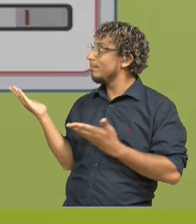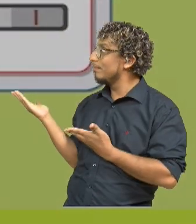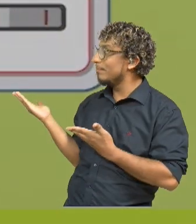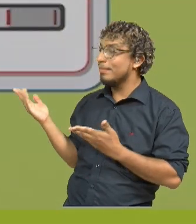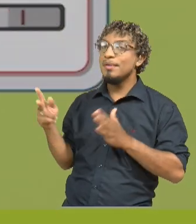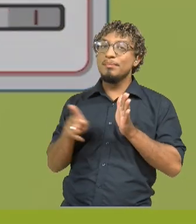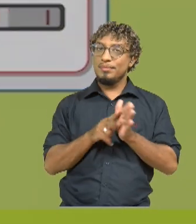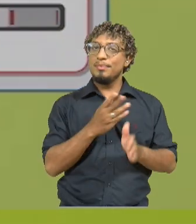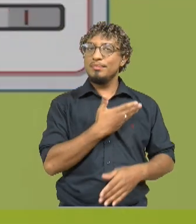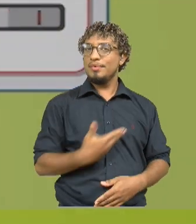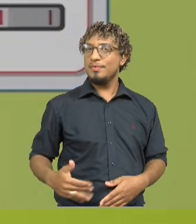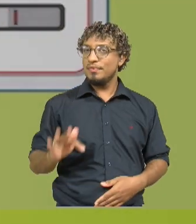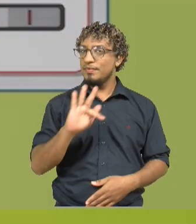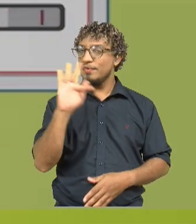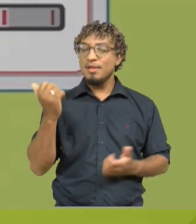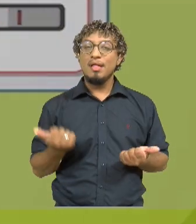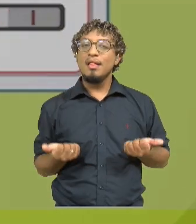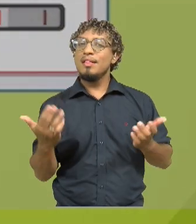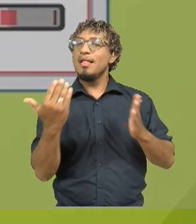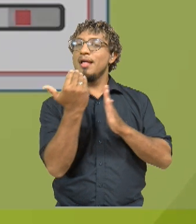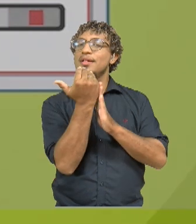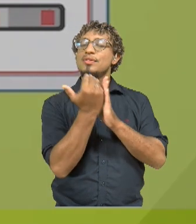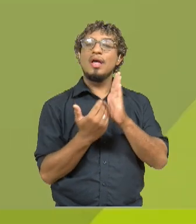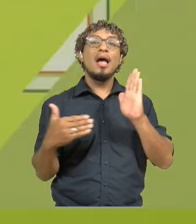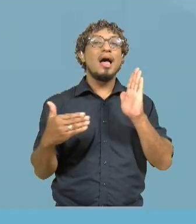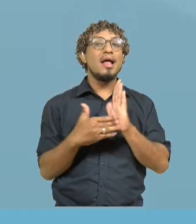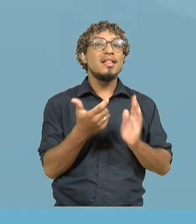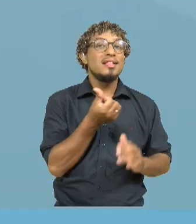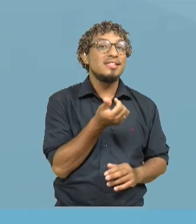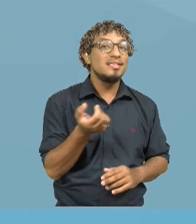do governo federal, que oferece descontos de até